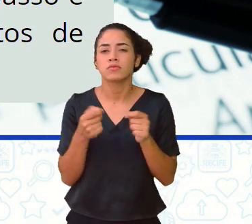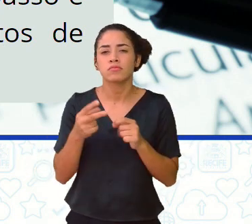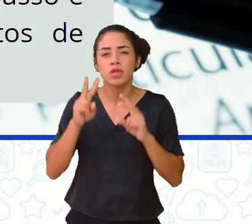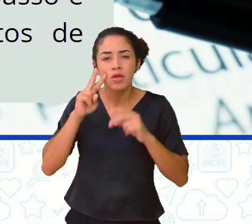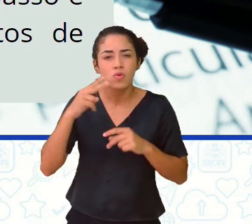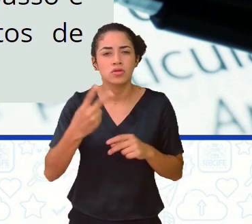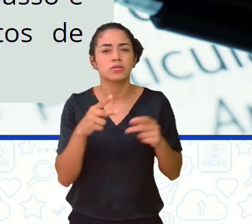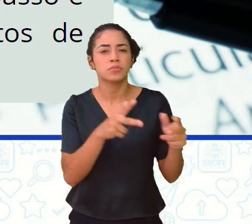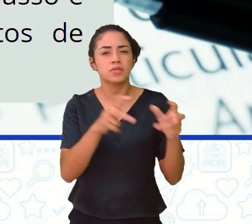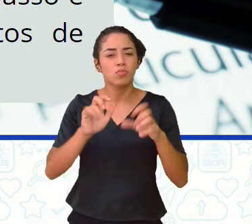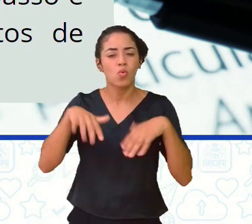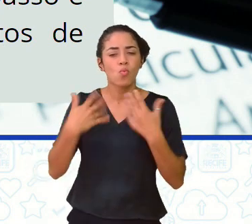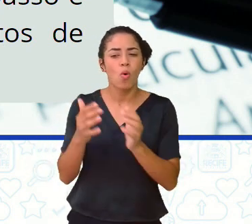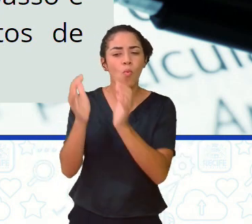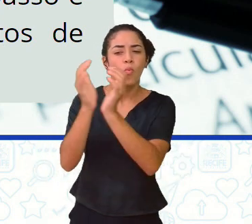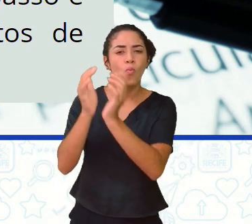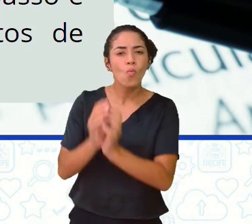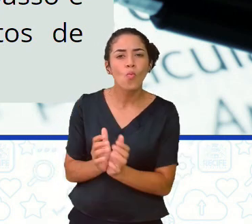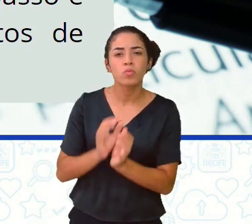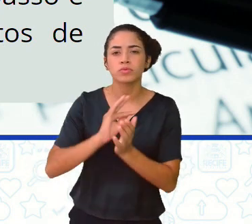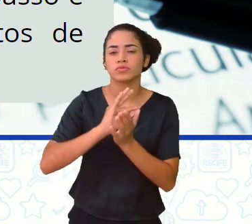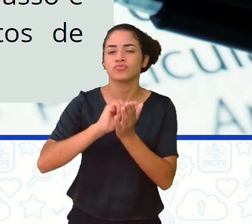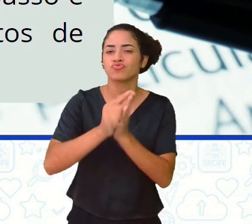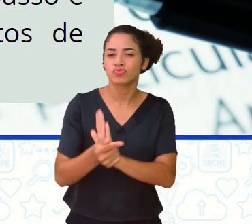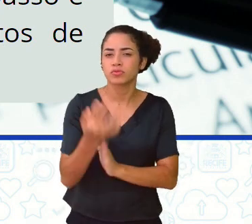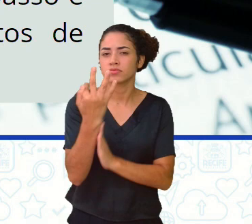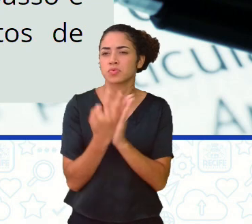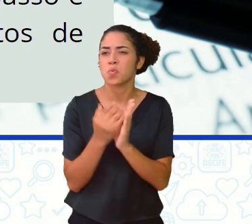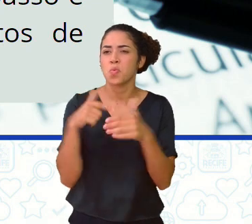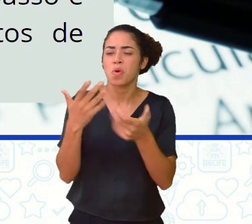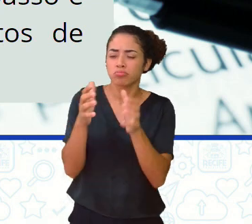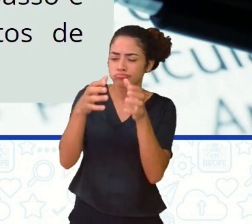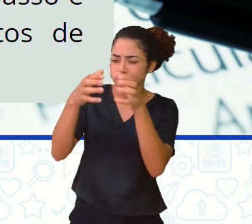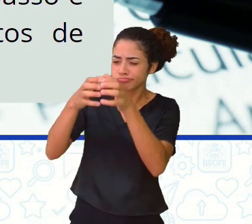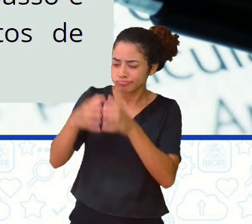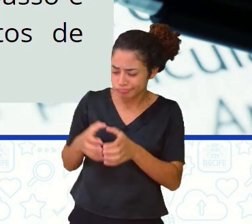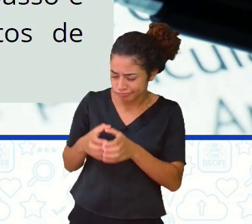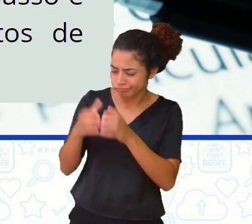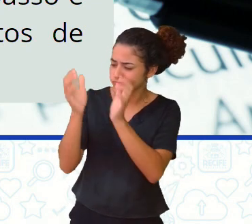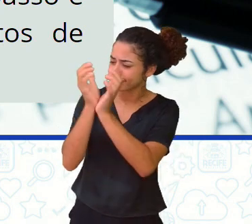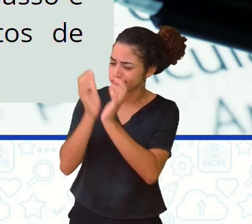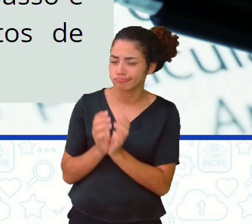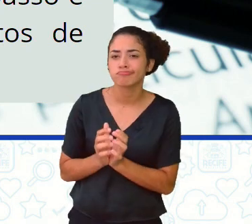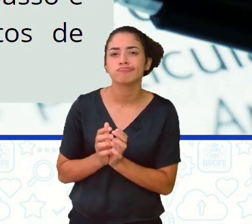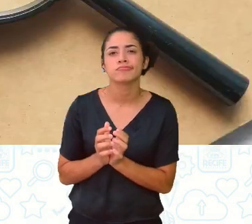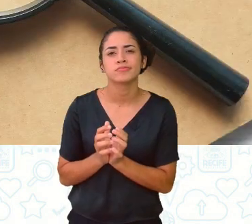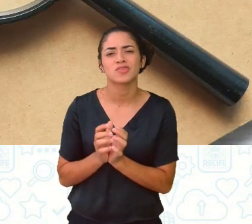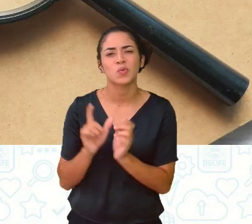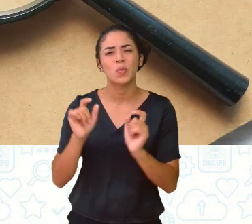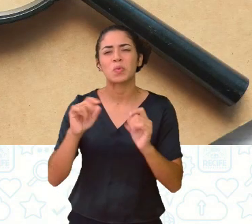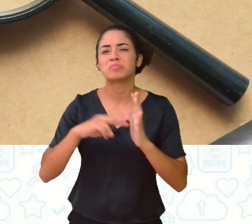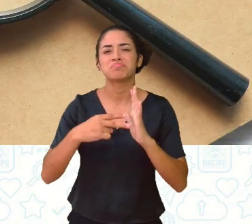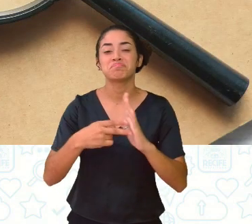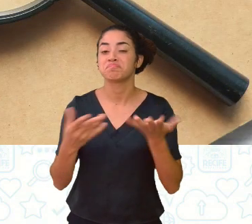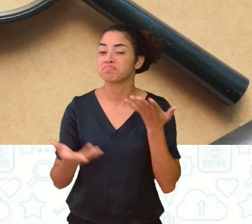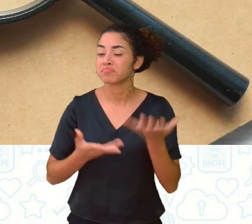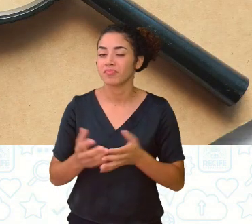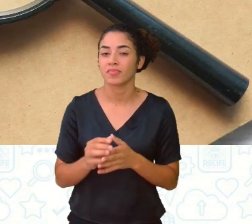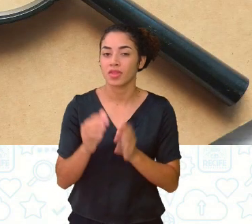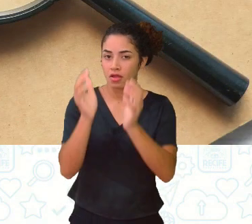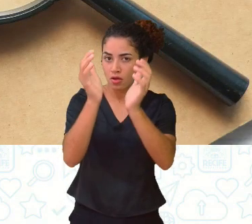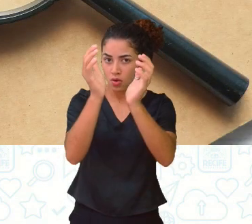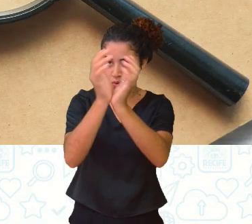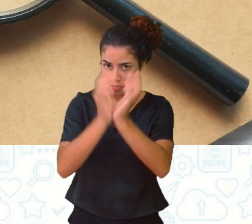são os agrupamentos de gêneros textuais. E aí, o que são agrupamentos? Que palavra é essa, né? O que é isso? Ó,